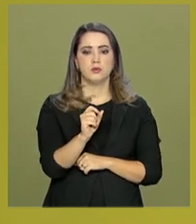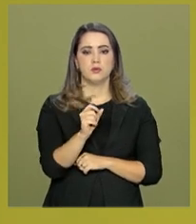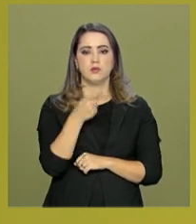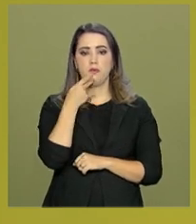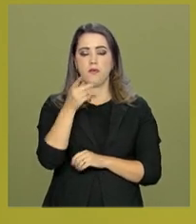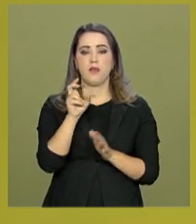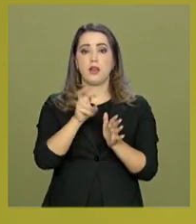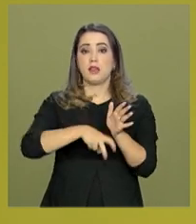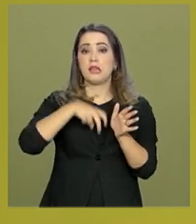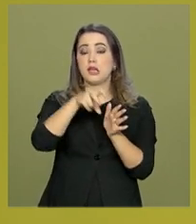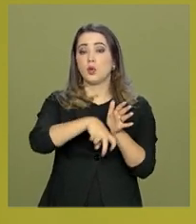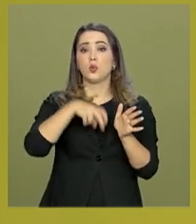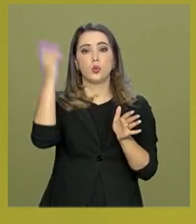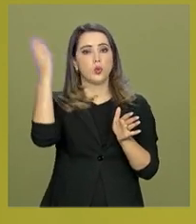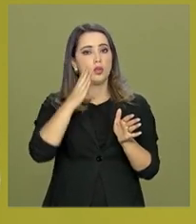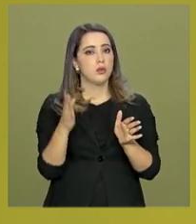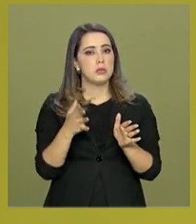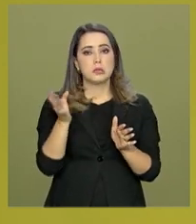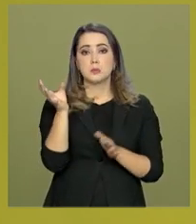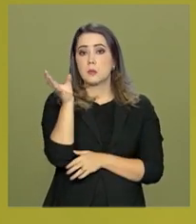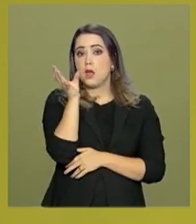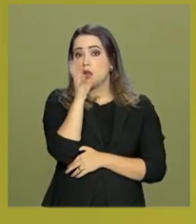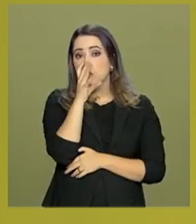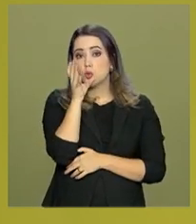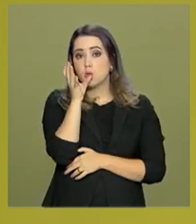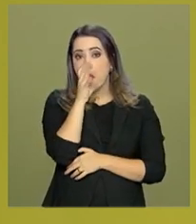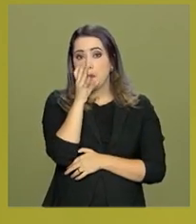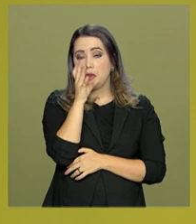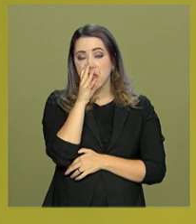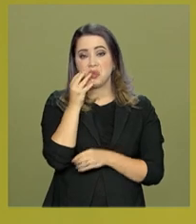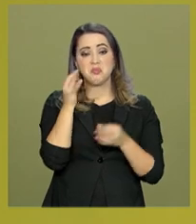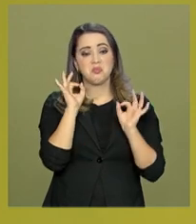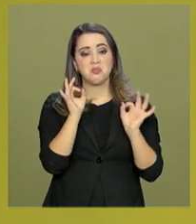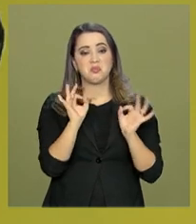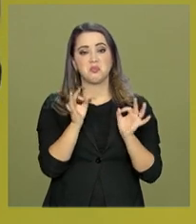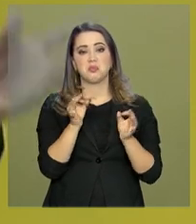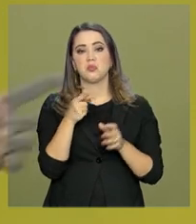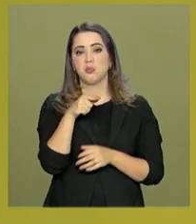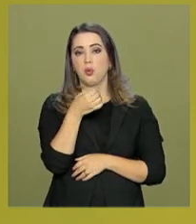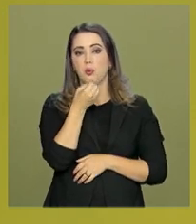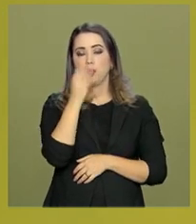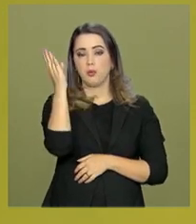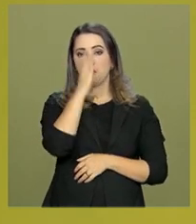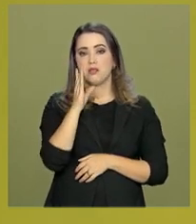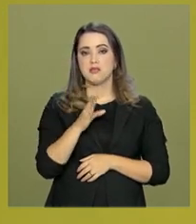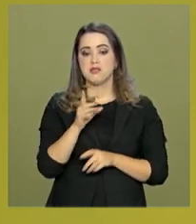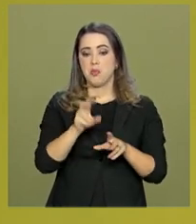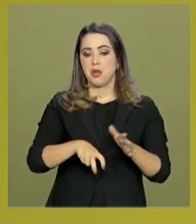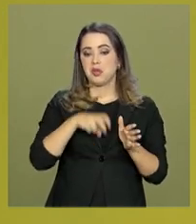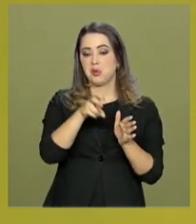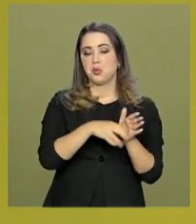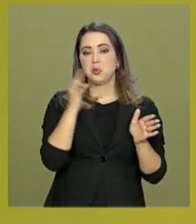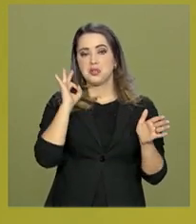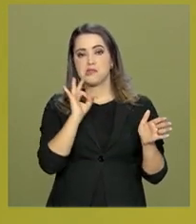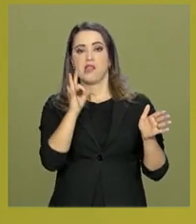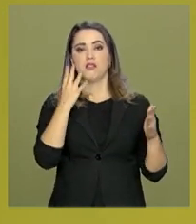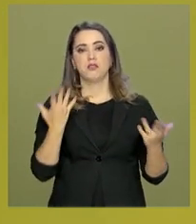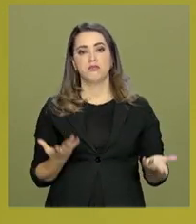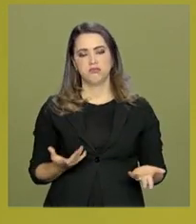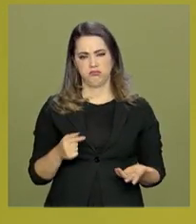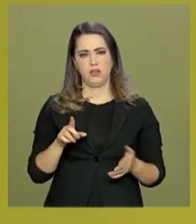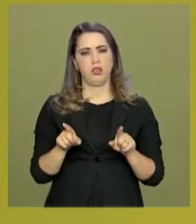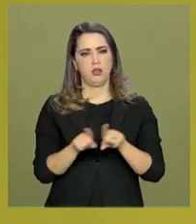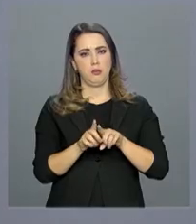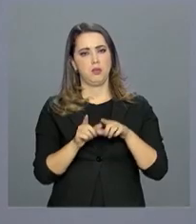da agricultura brasileira encantados com a agricultura brasileira né e particularmente com a embrapa também o trabalho que a embrapa é